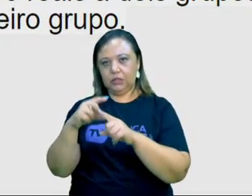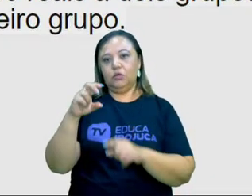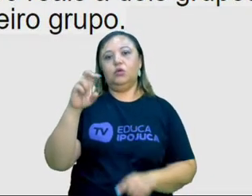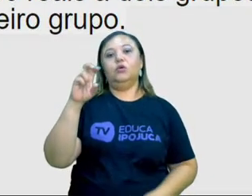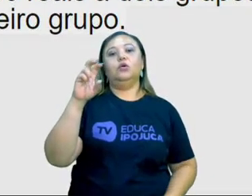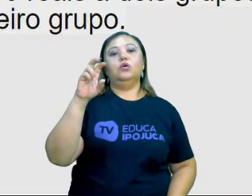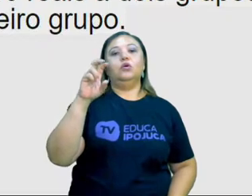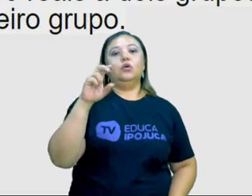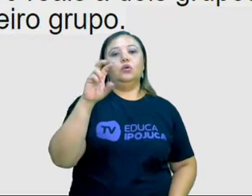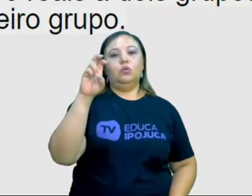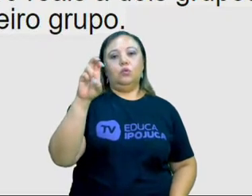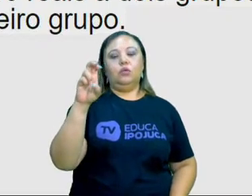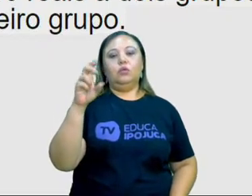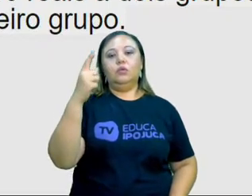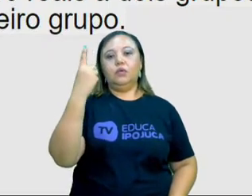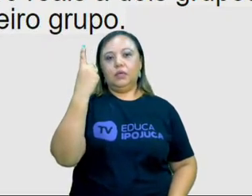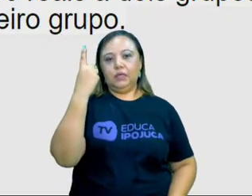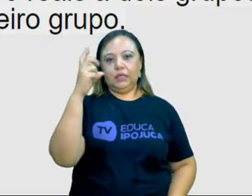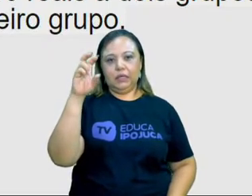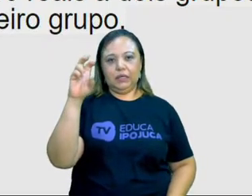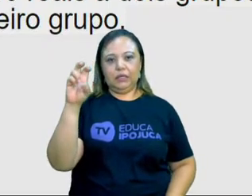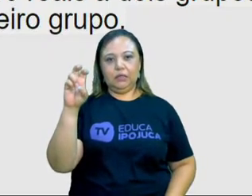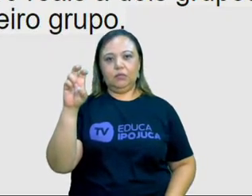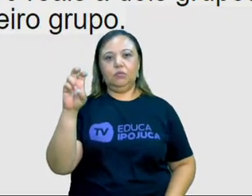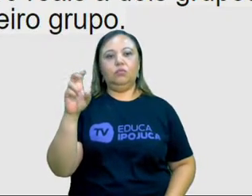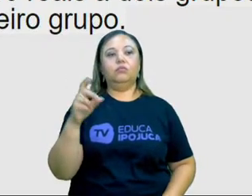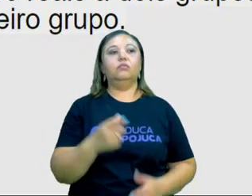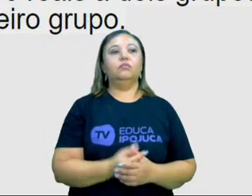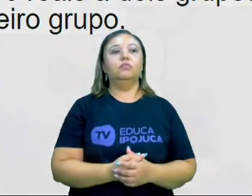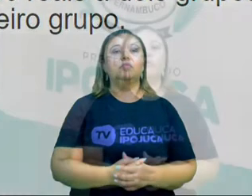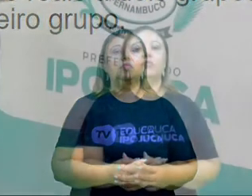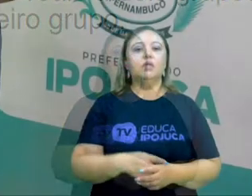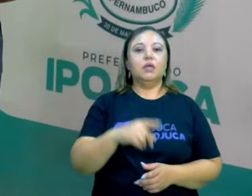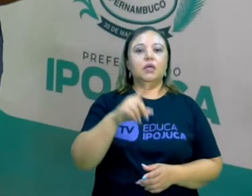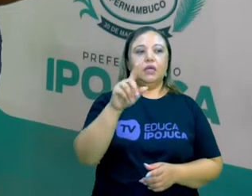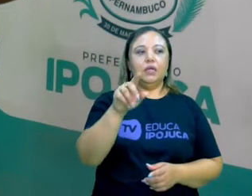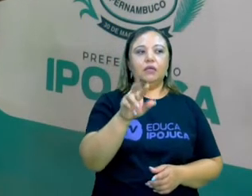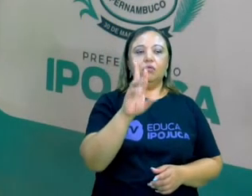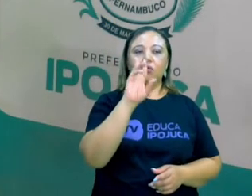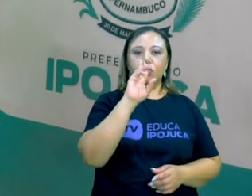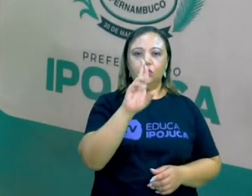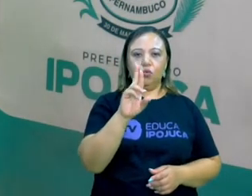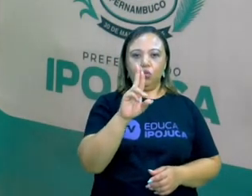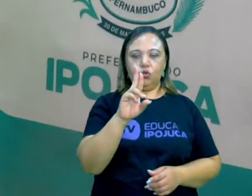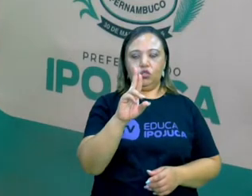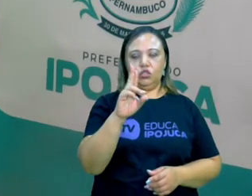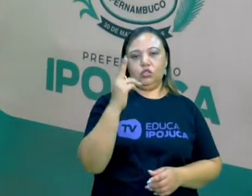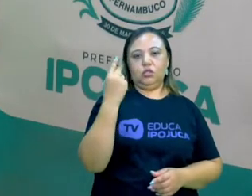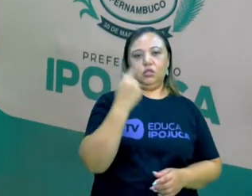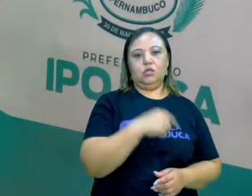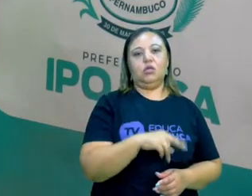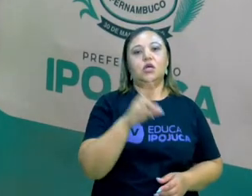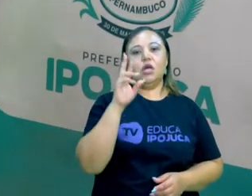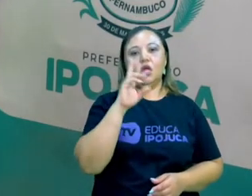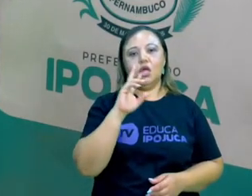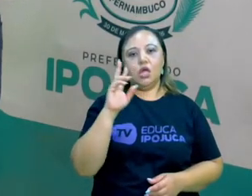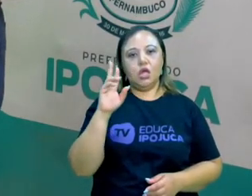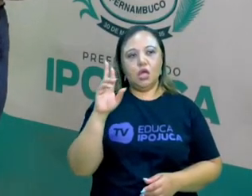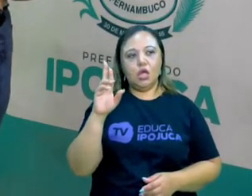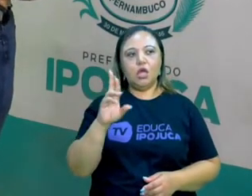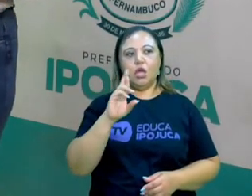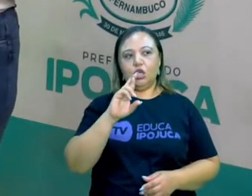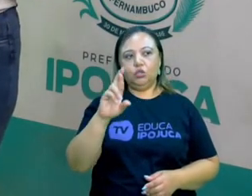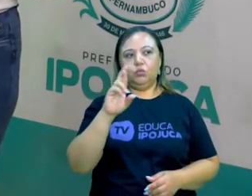de 500, que deu igual a 1.500. Então, ele já teve que dois resultados. Então, ele pegou 1.500, dividiu para